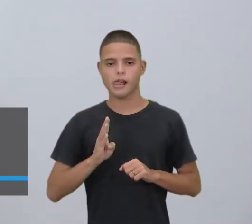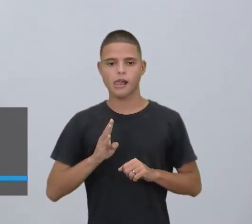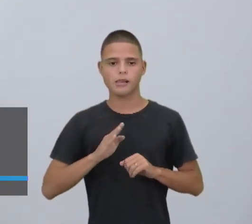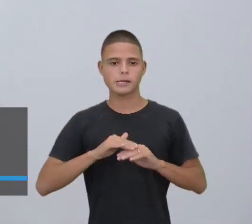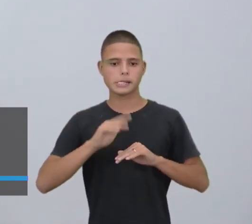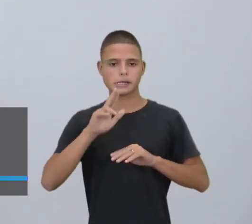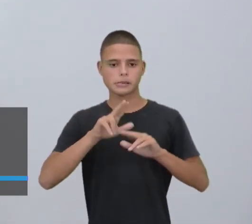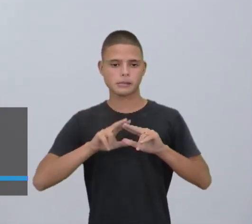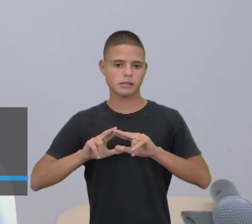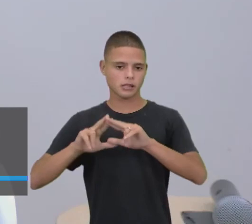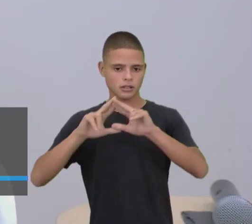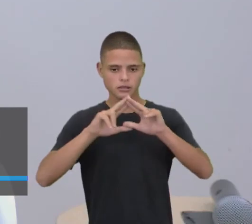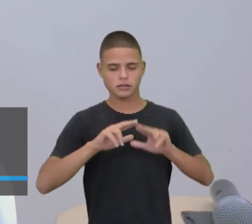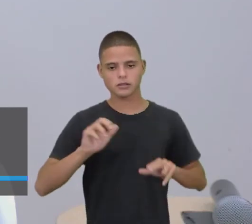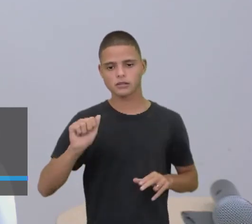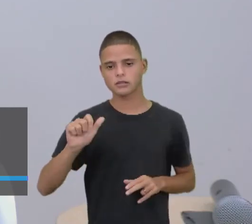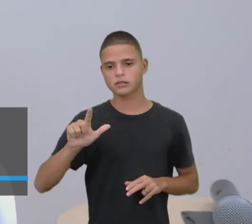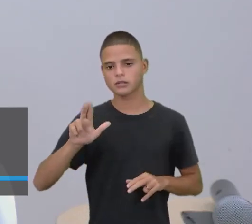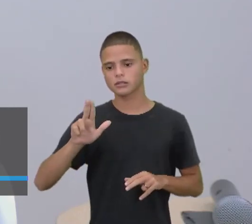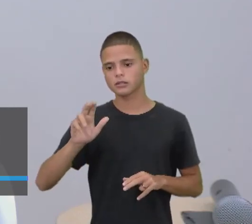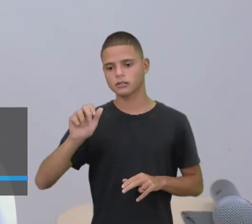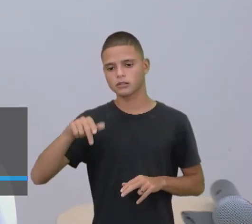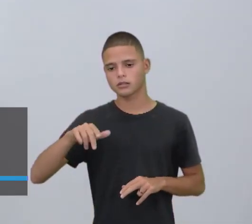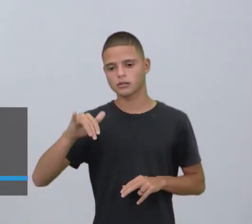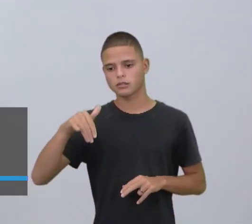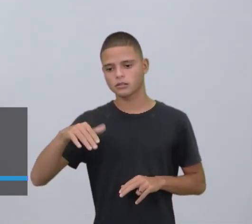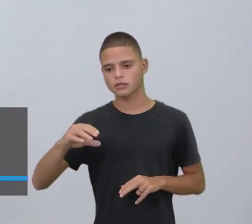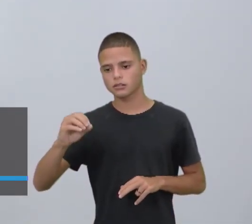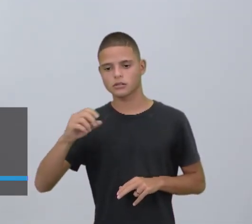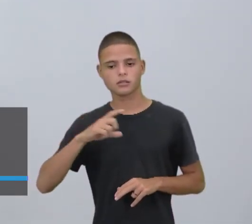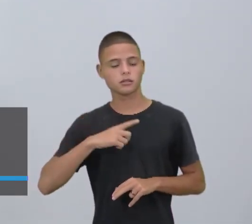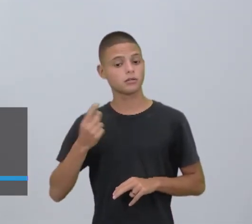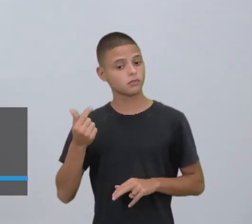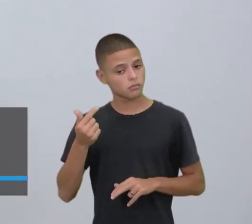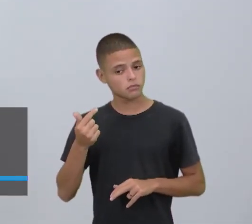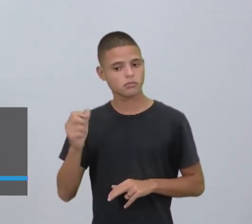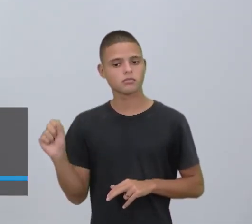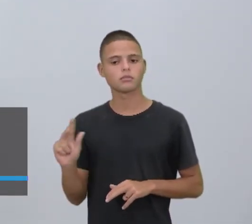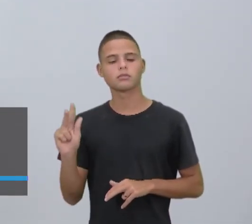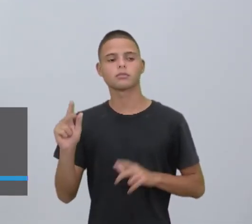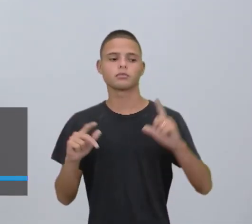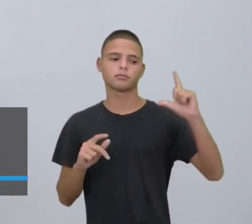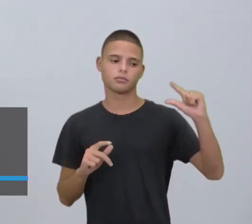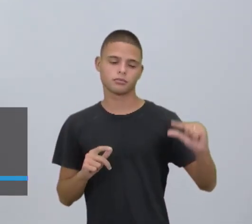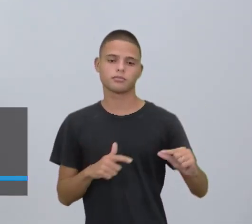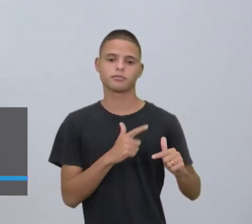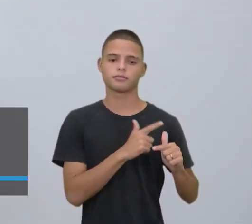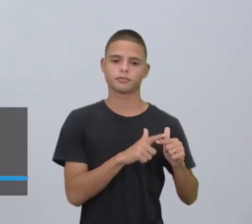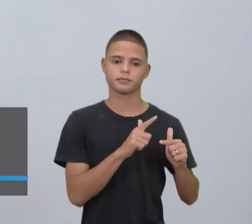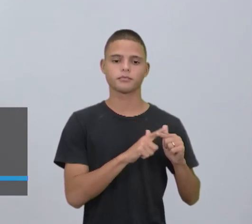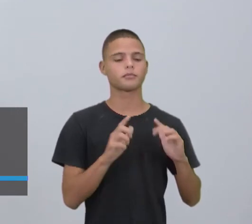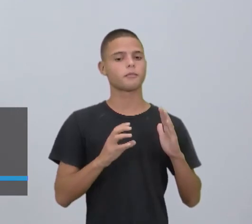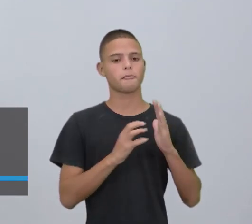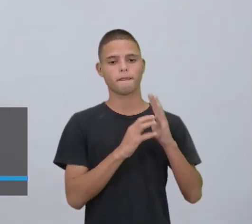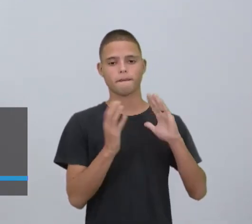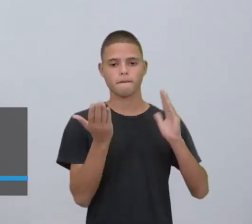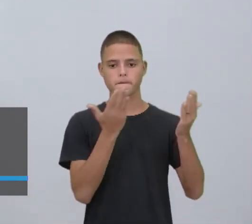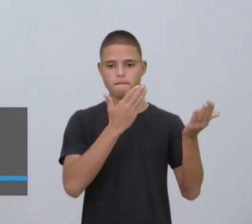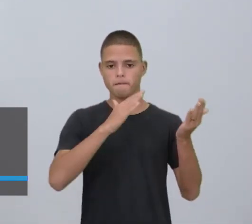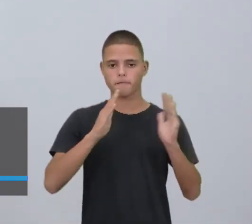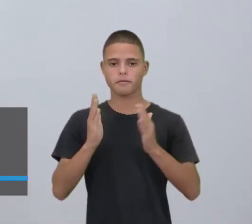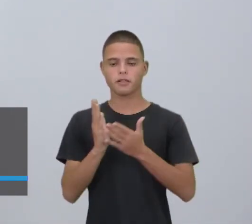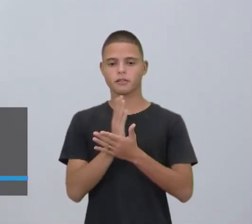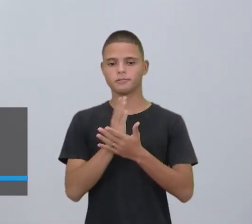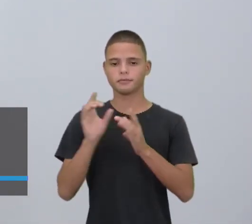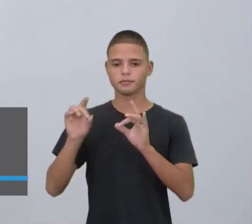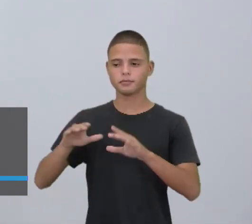recicla latinha de alumínio, e aquilo tem um valor, e diminui um problema ambiental que é, né, os lixões,